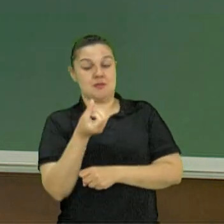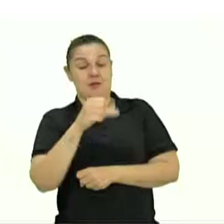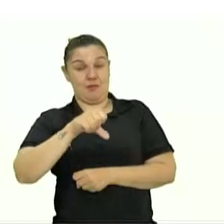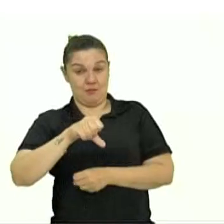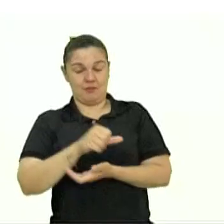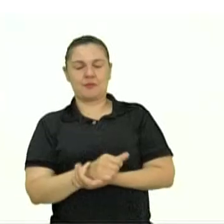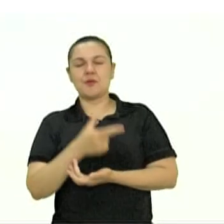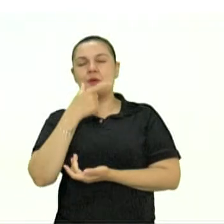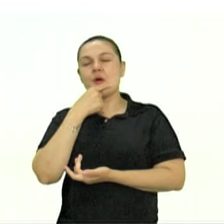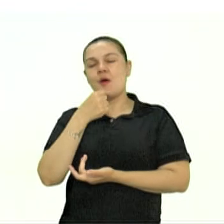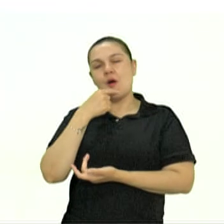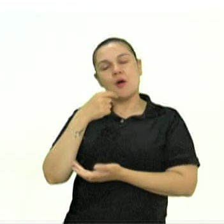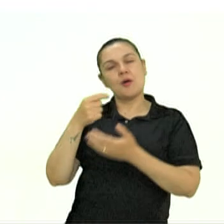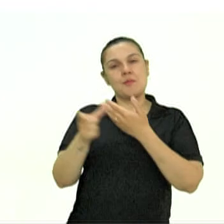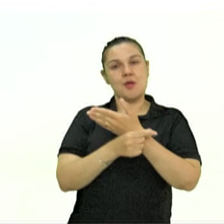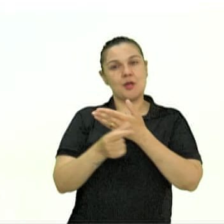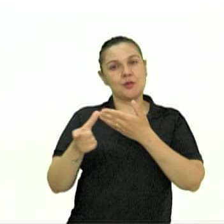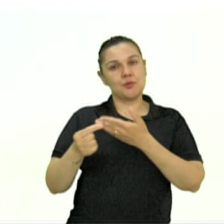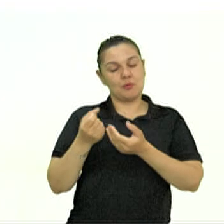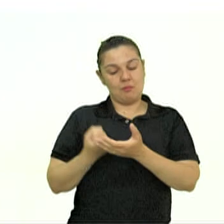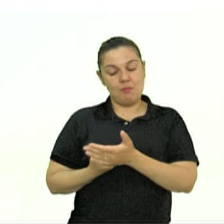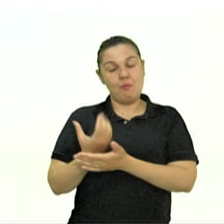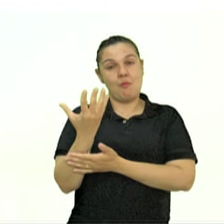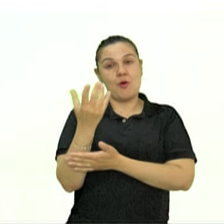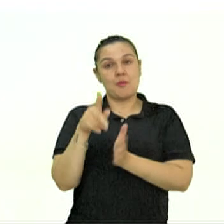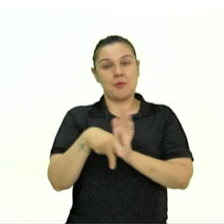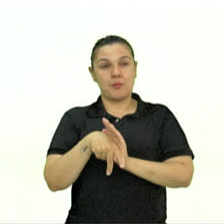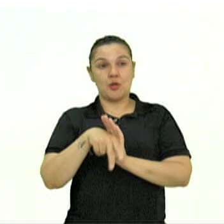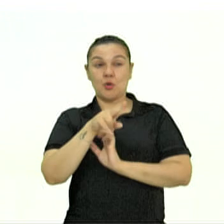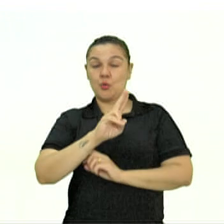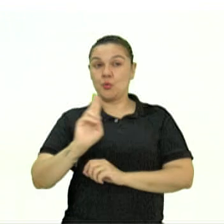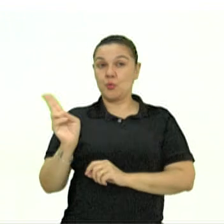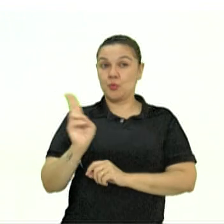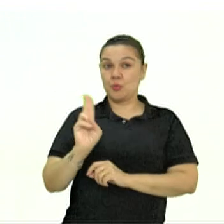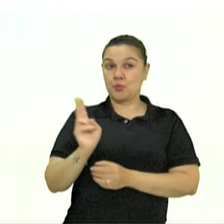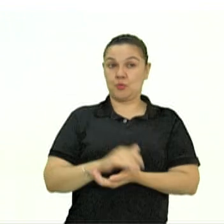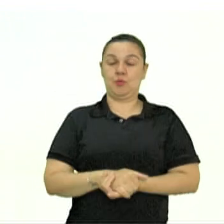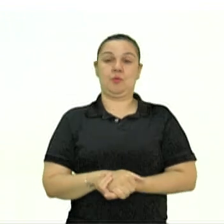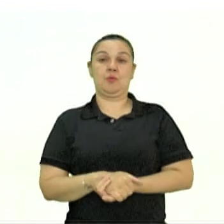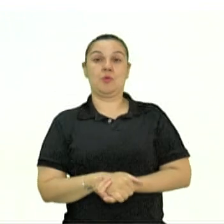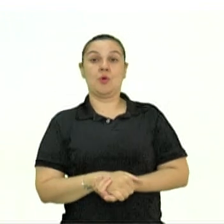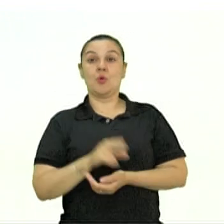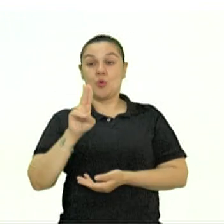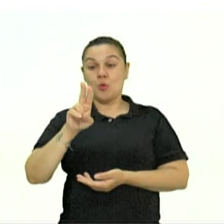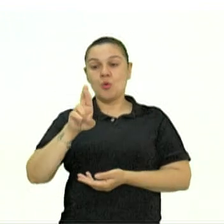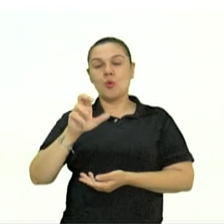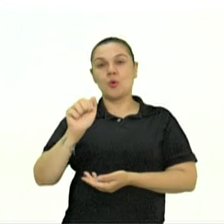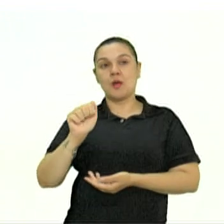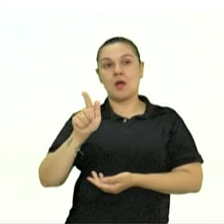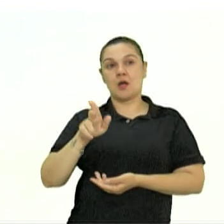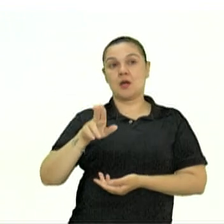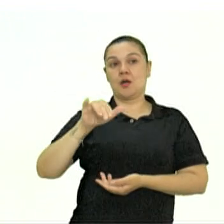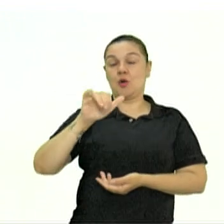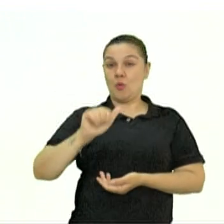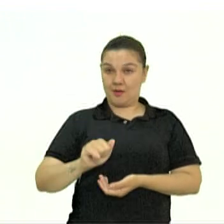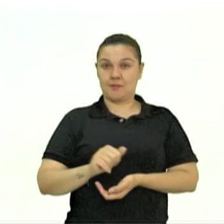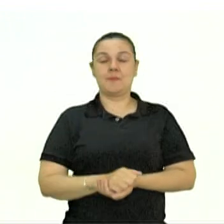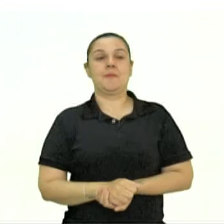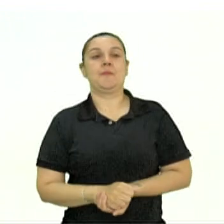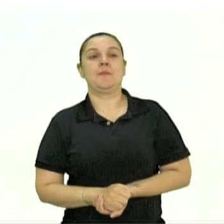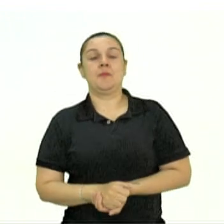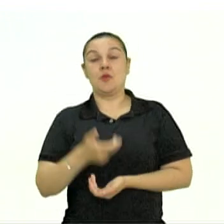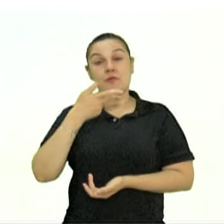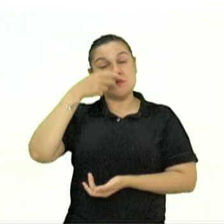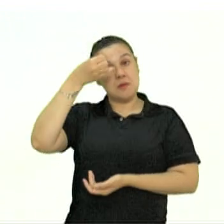1769, Basílio da Gama publica o poema épico O Uruguai, uma obra-prima do arcadismo brasileiro. Então, novamente,